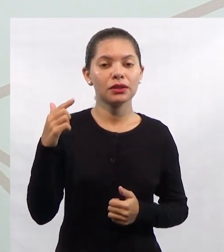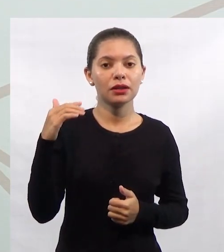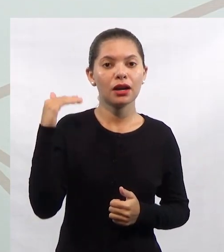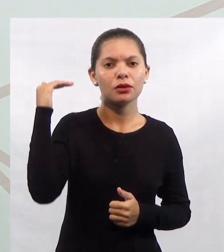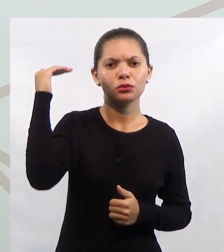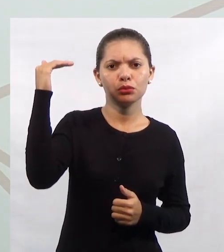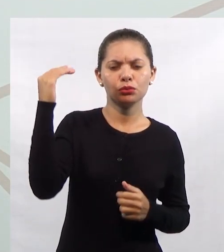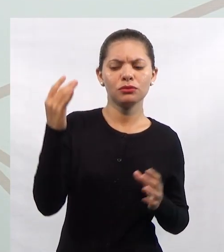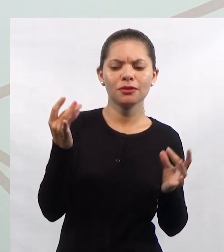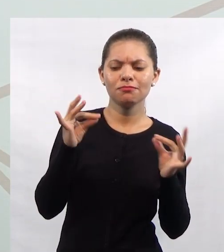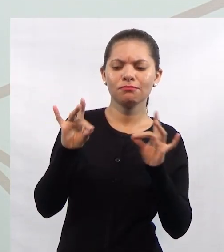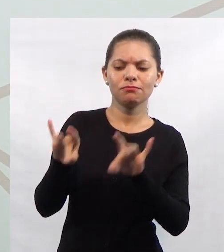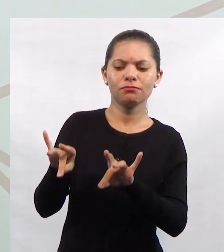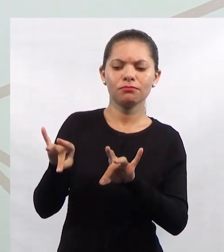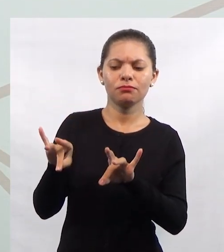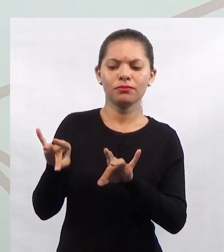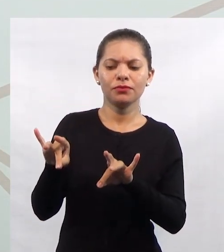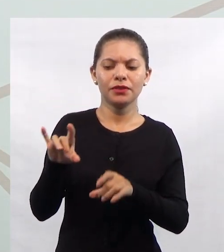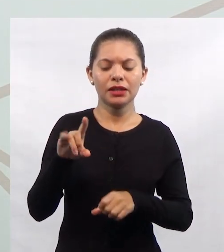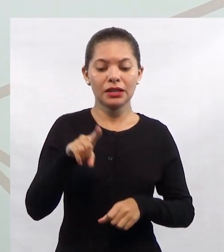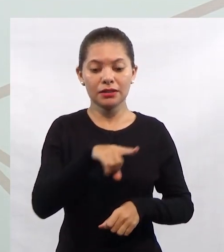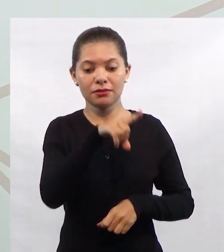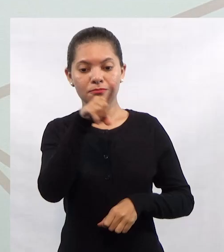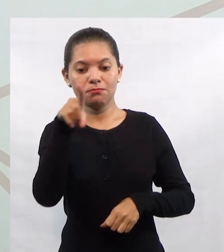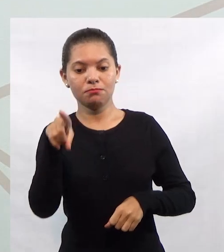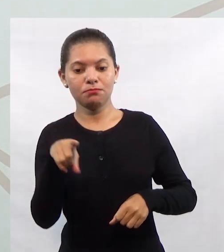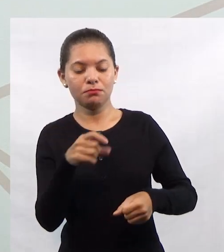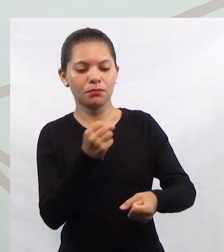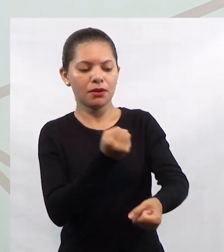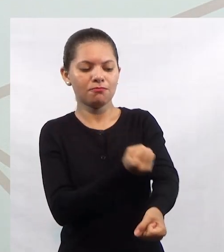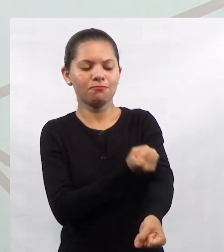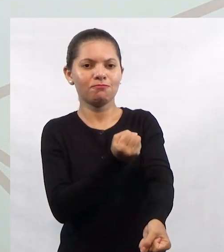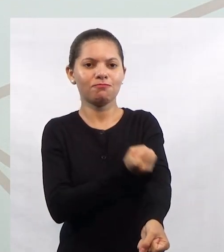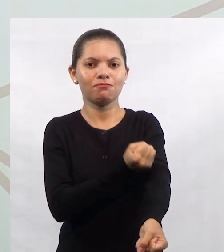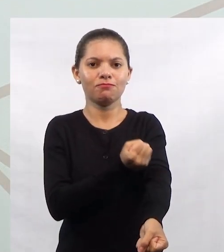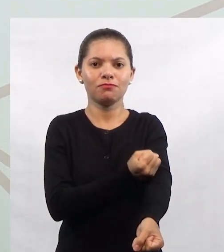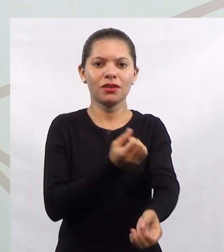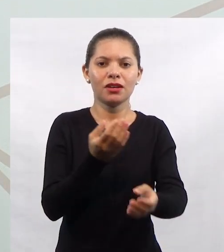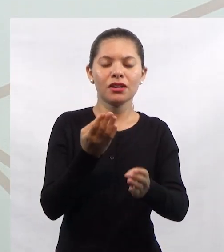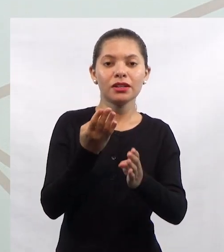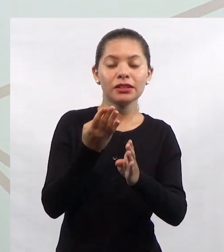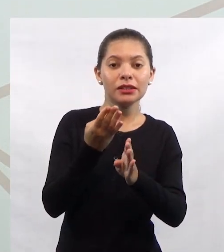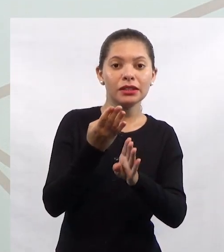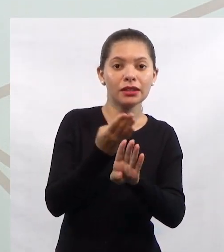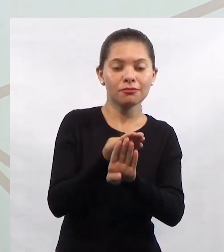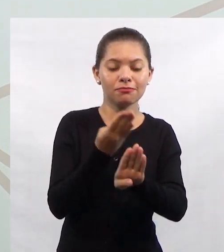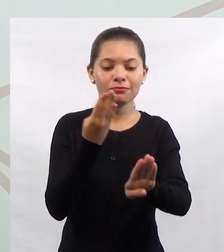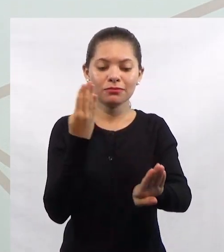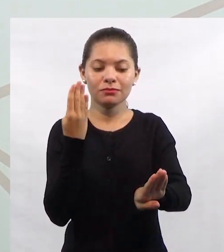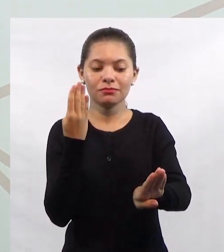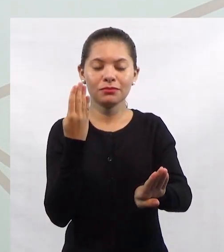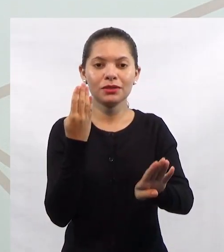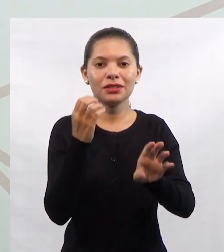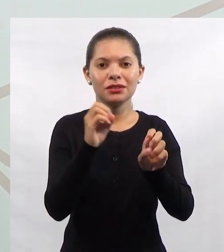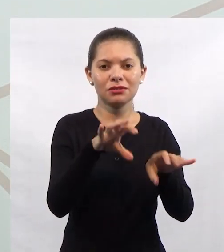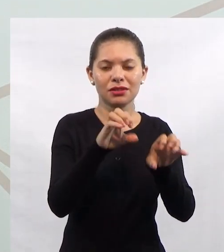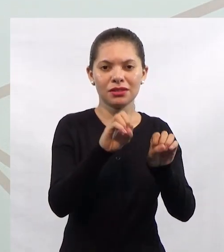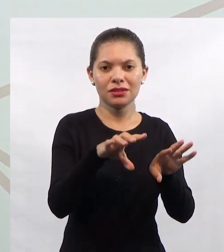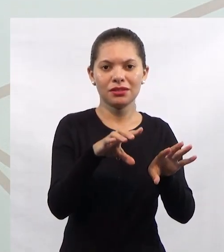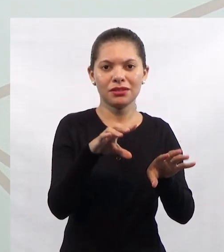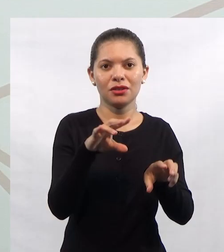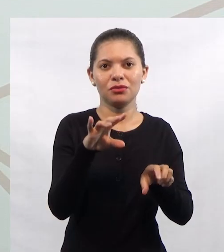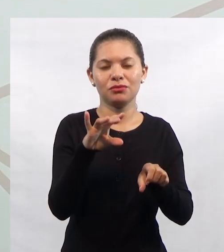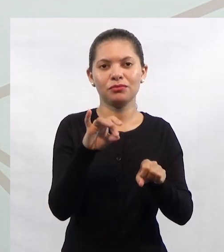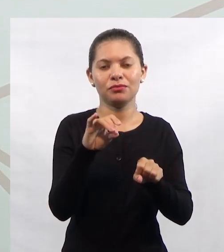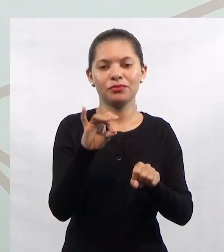adulto, ele é retido nesse círculo vicioso de afastamento da educação, né,